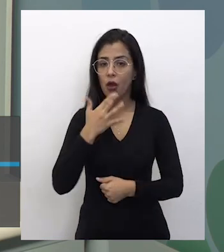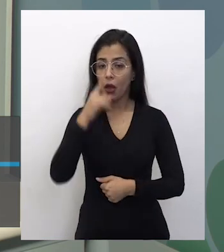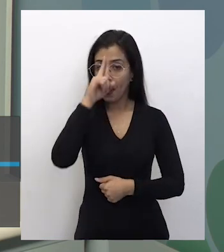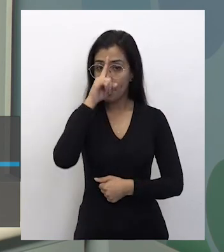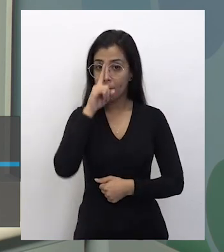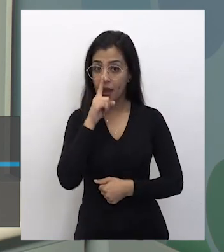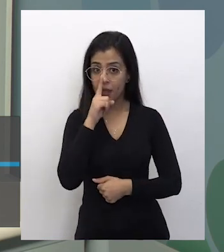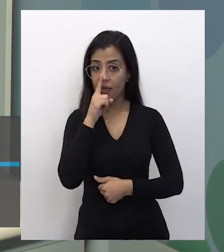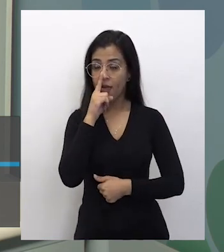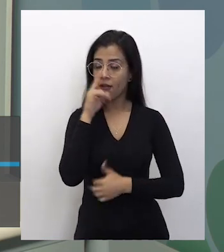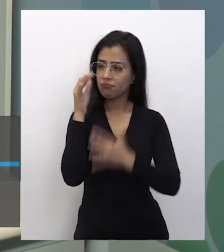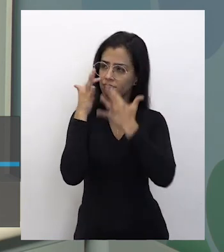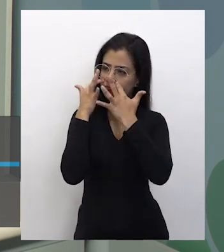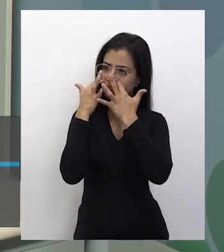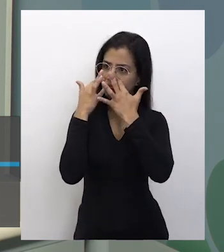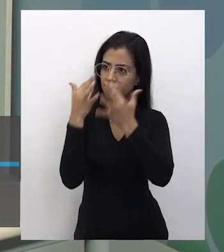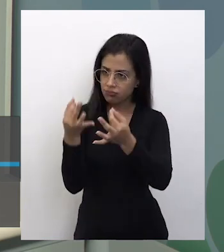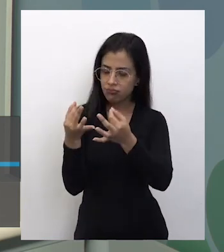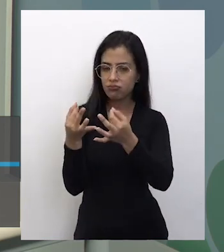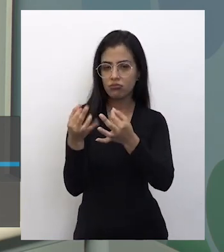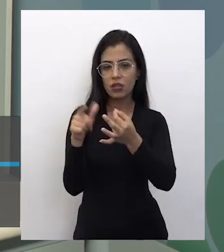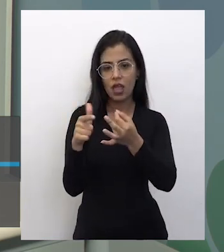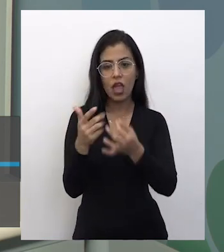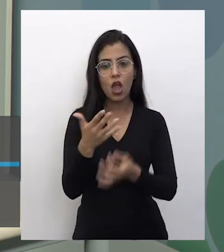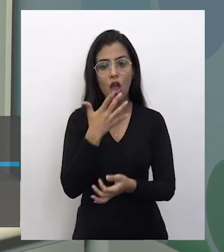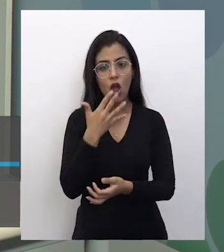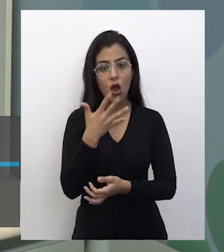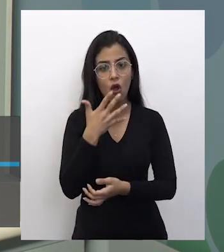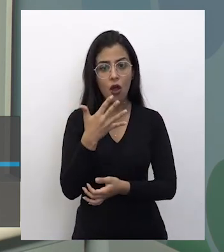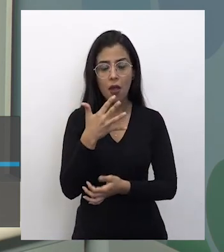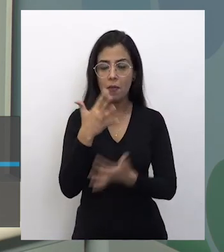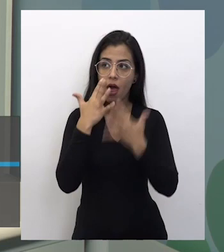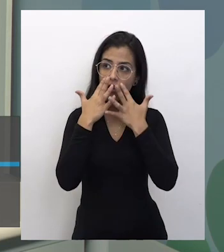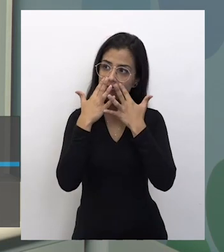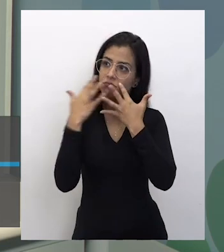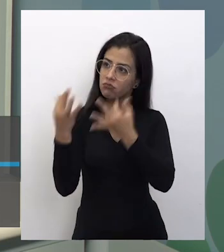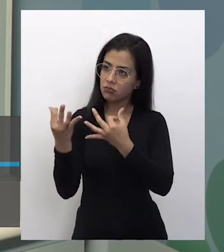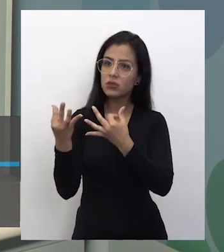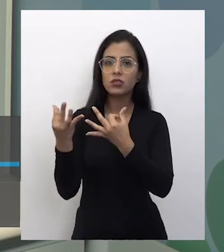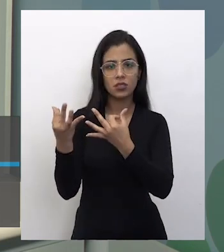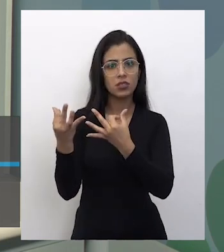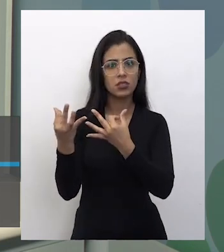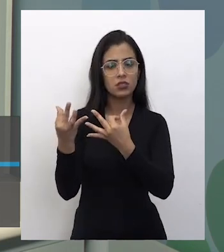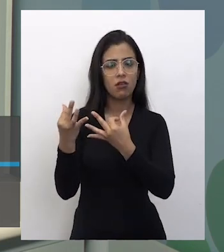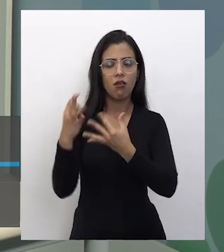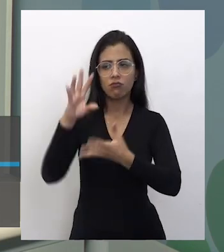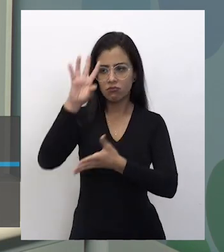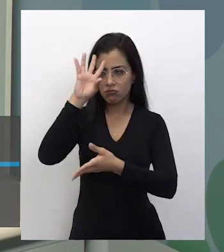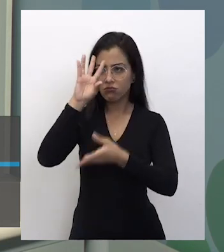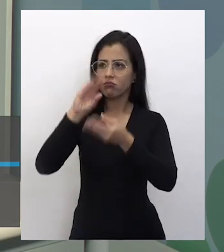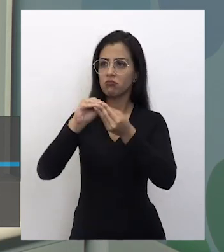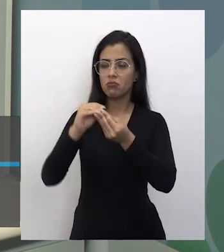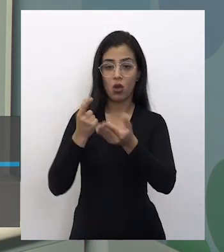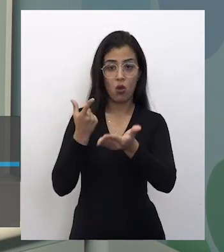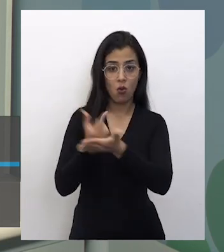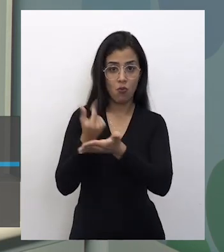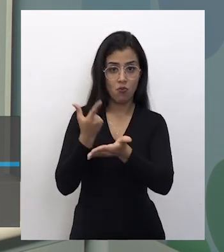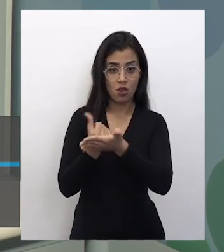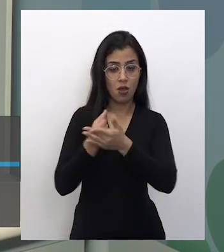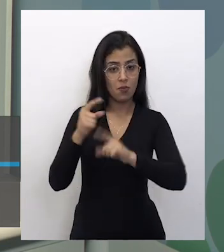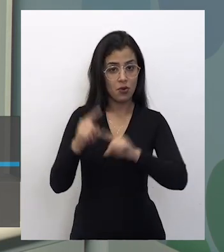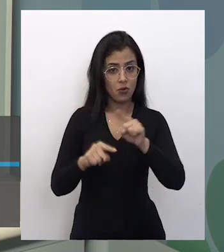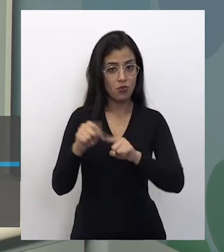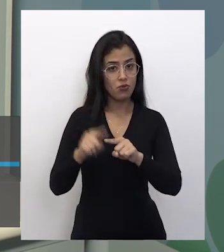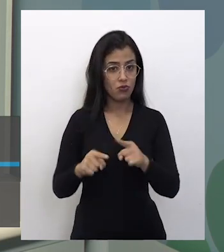cor chamativa. Normalmente essas cores são as cores apelativas que eles colocam para que a pessoa, né, adquira o produto e também chame muita